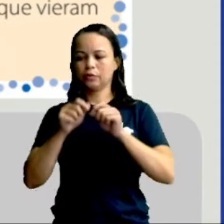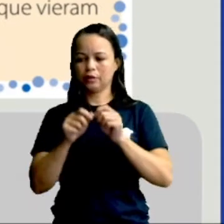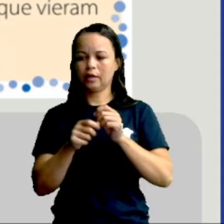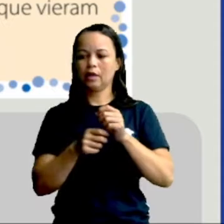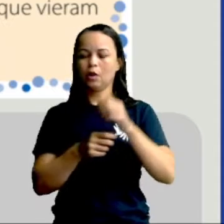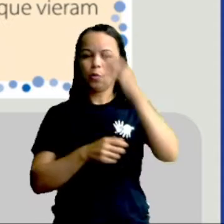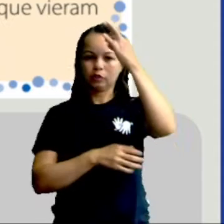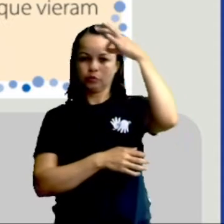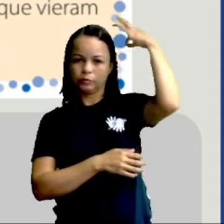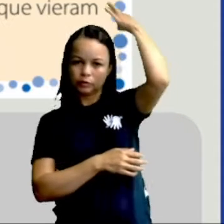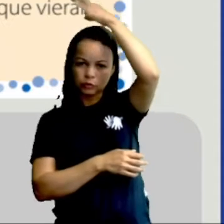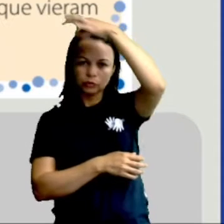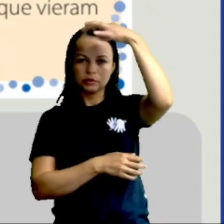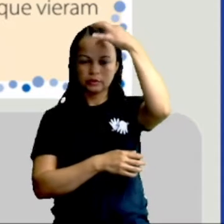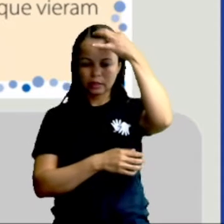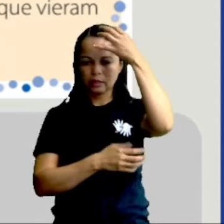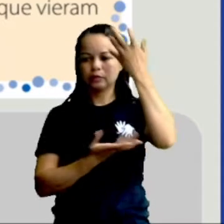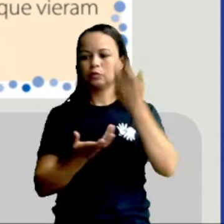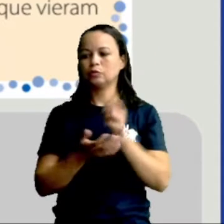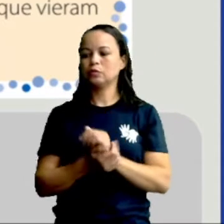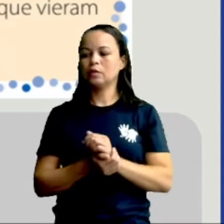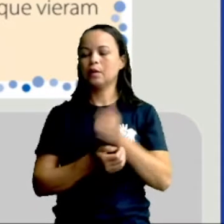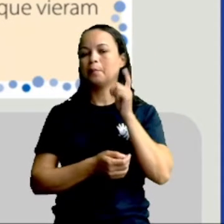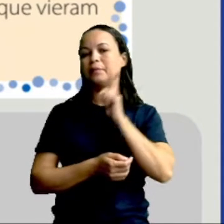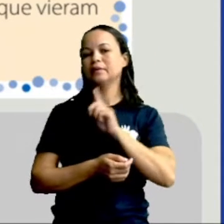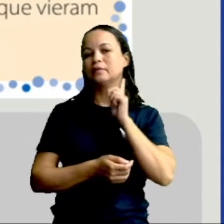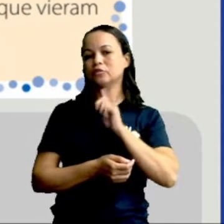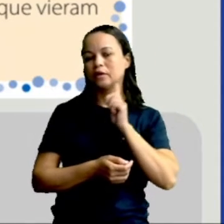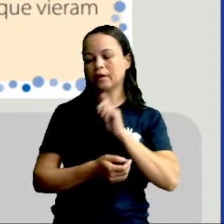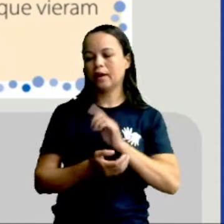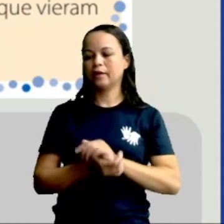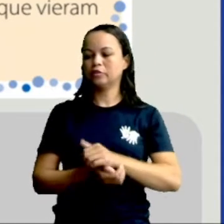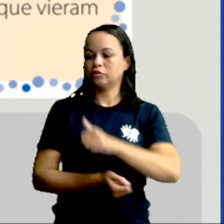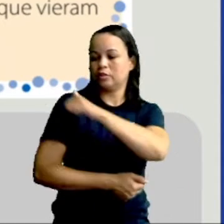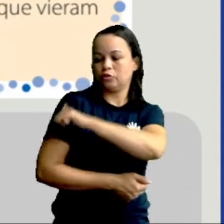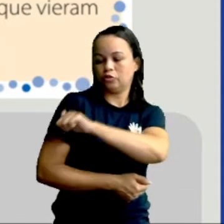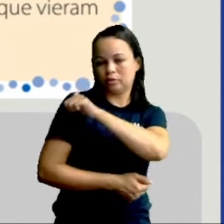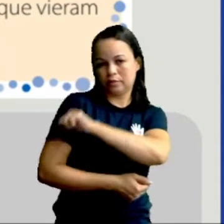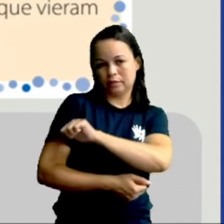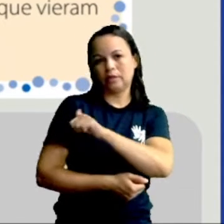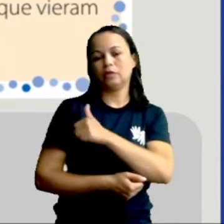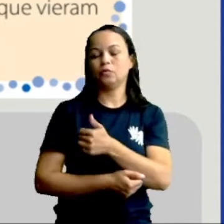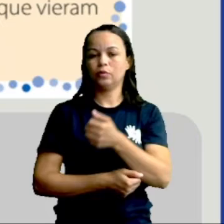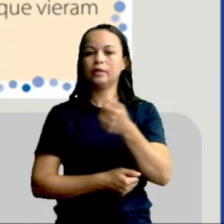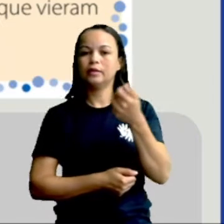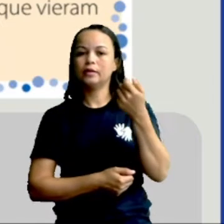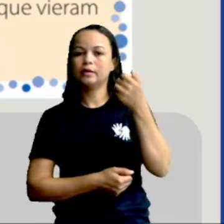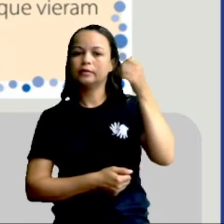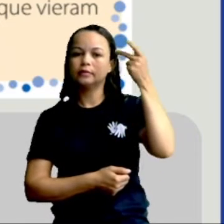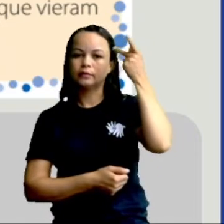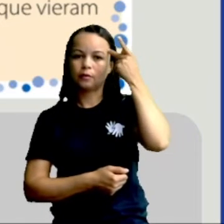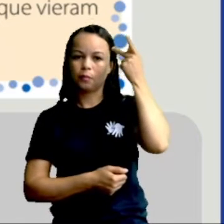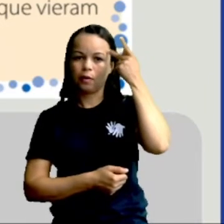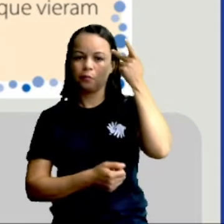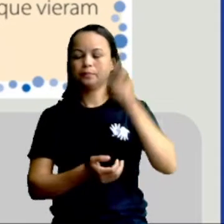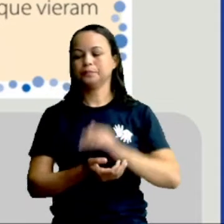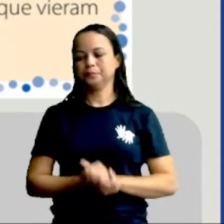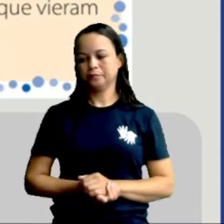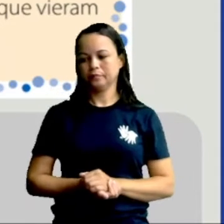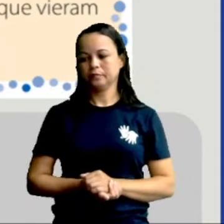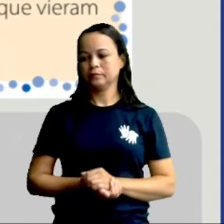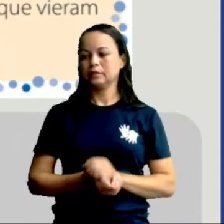Espírito Santo, Minas Gerais, Rio de Janeiro, São Paulo, tá certo? Sobre